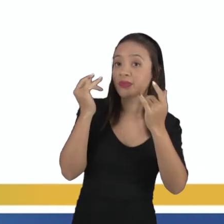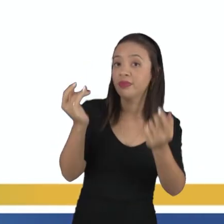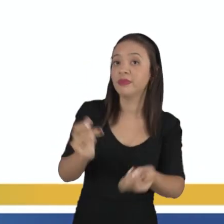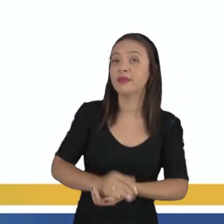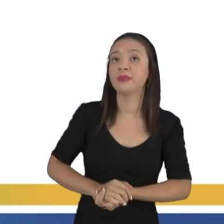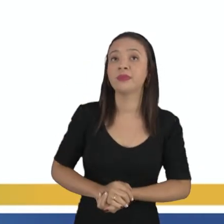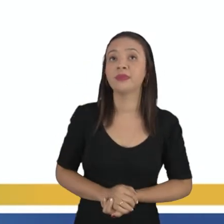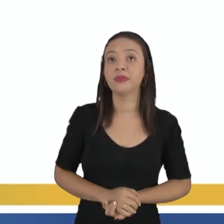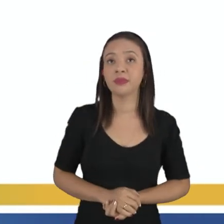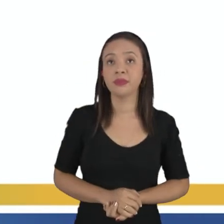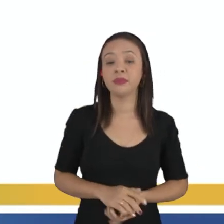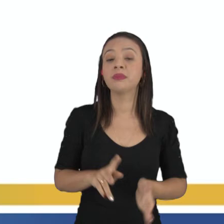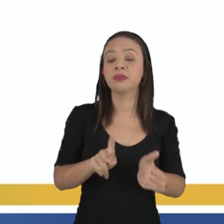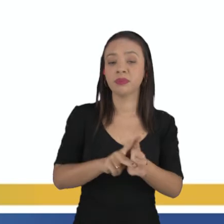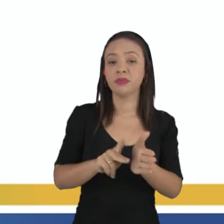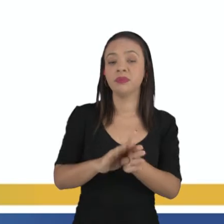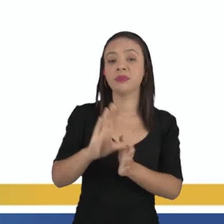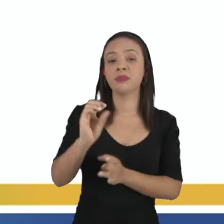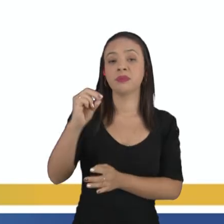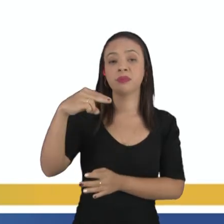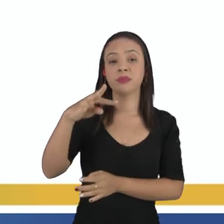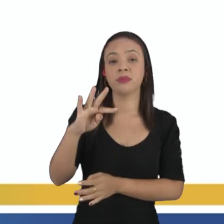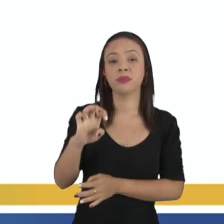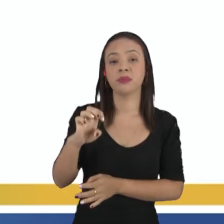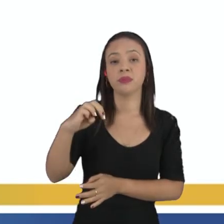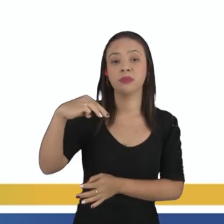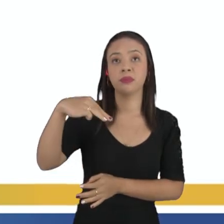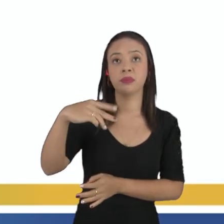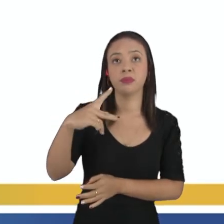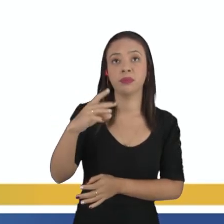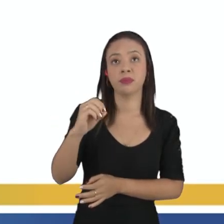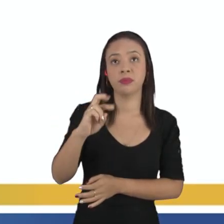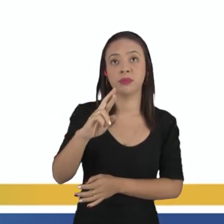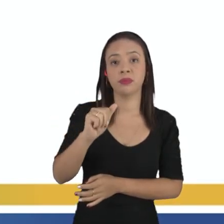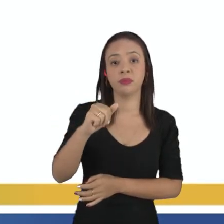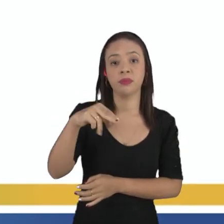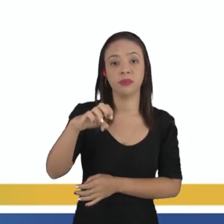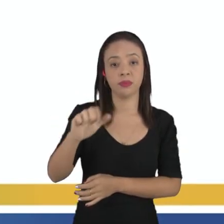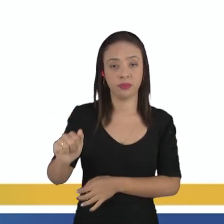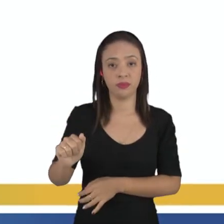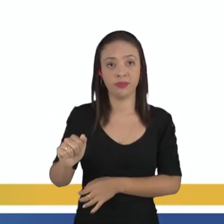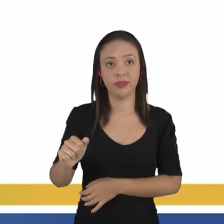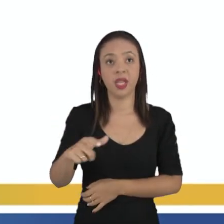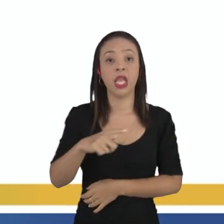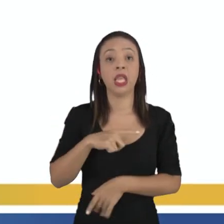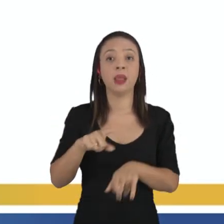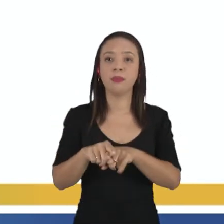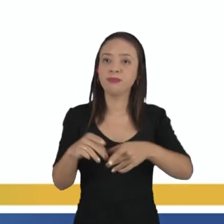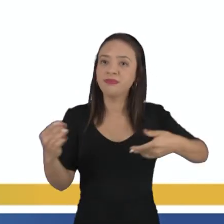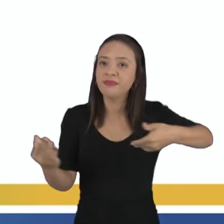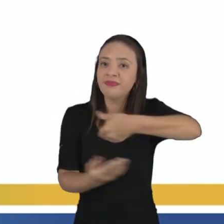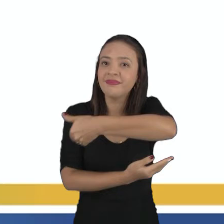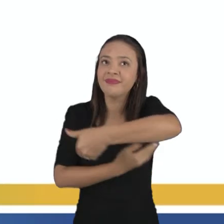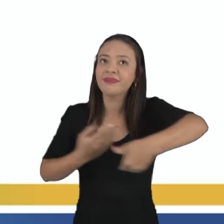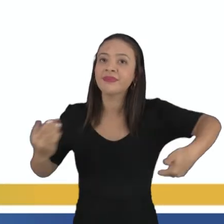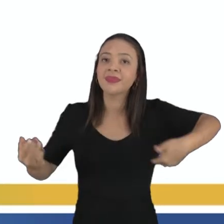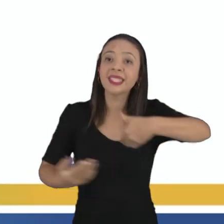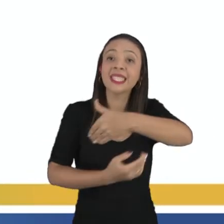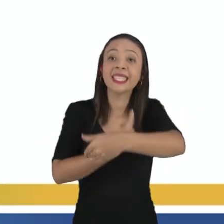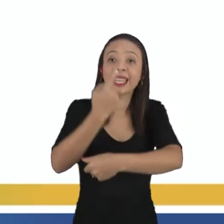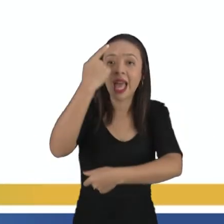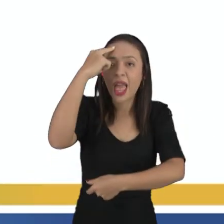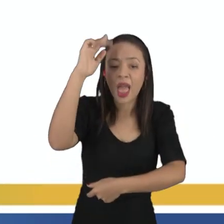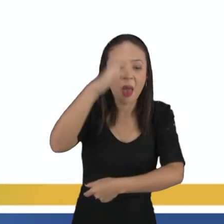que é de dança contemporânea e dialoga com vários momentos, né, que cria um